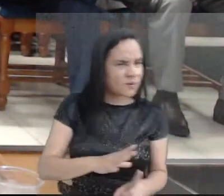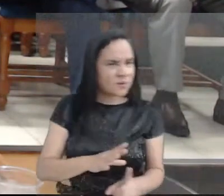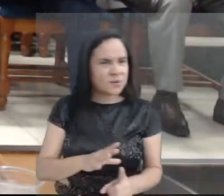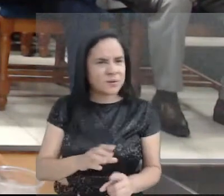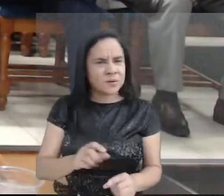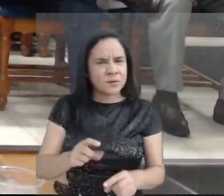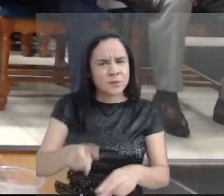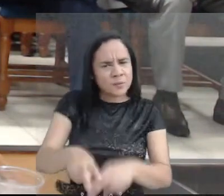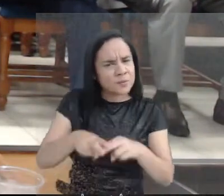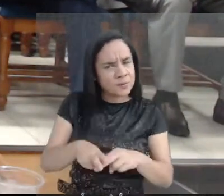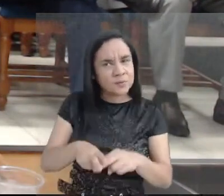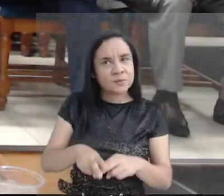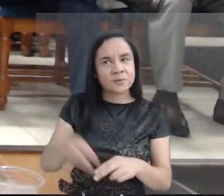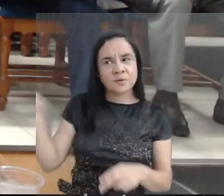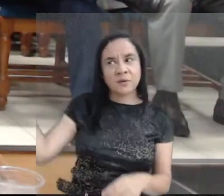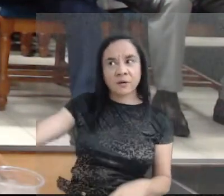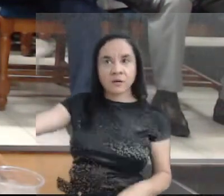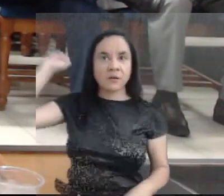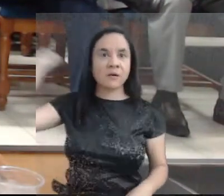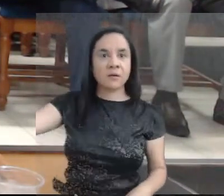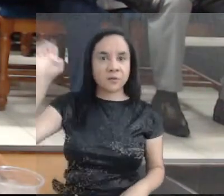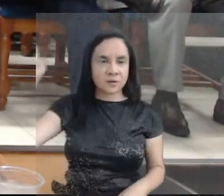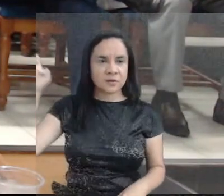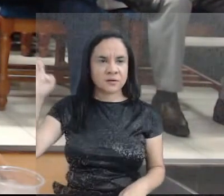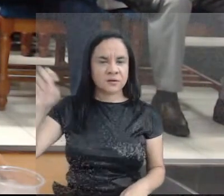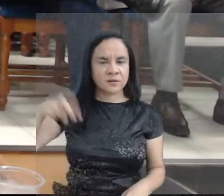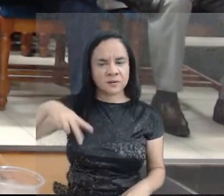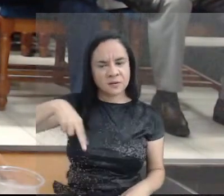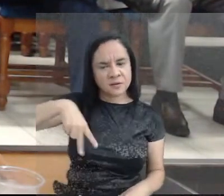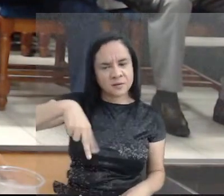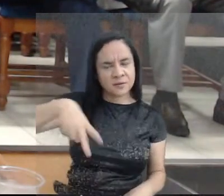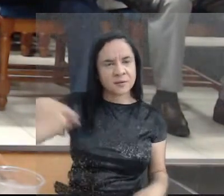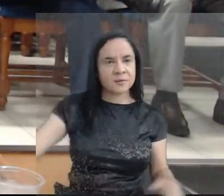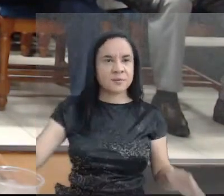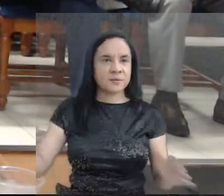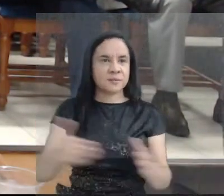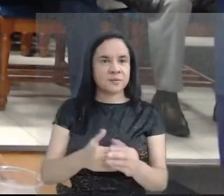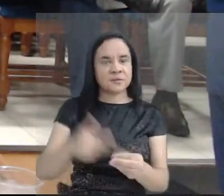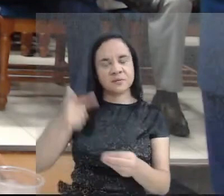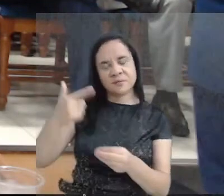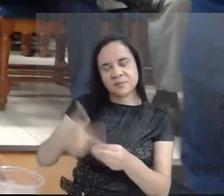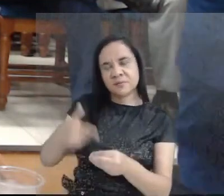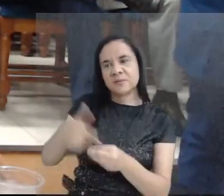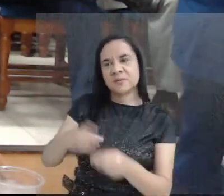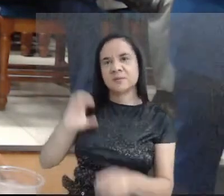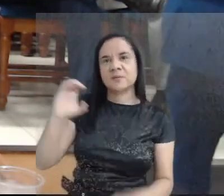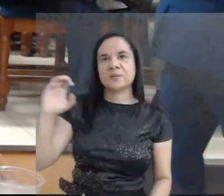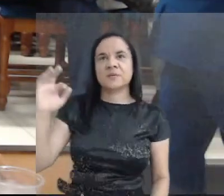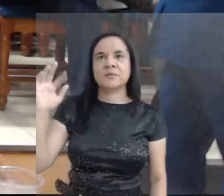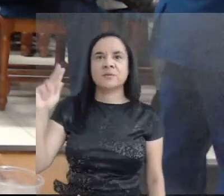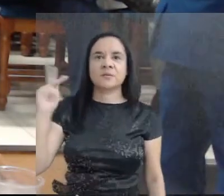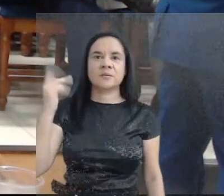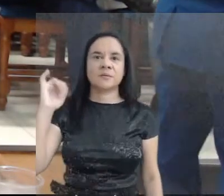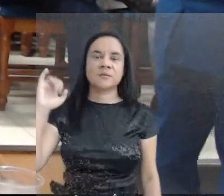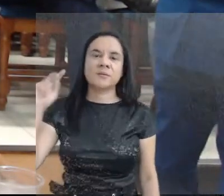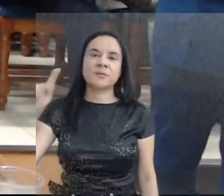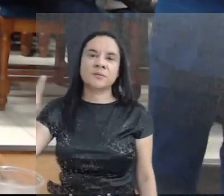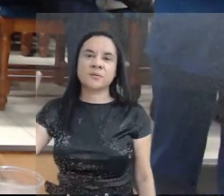até a Fenícia, Chipre e Antioquia, não anunciando a ninguém a